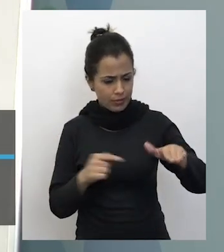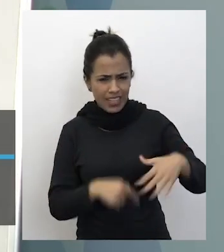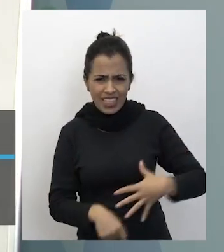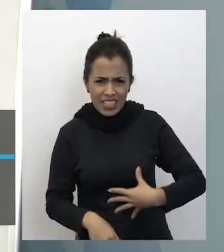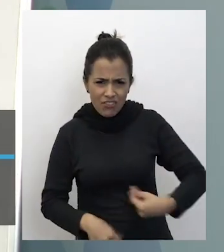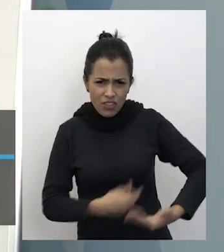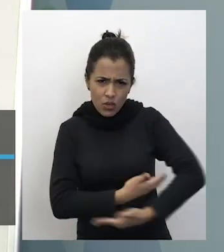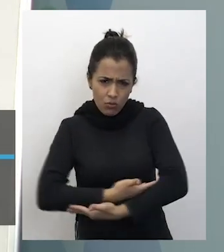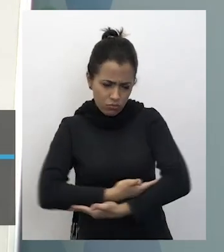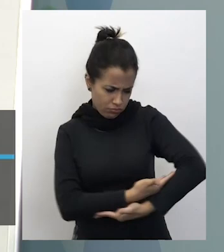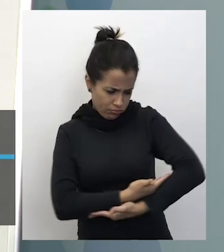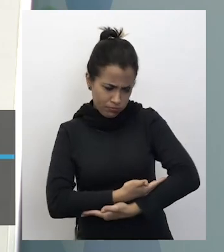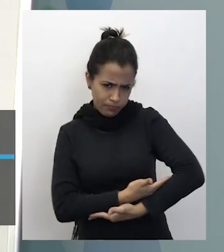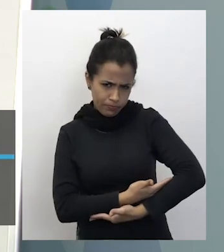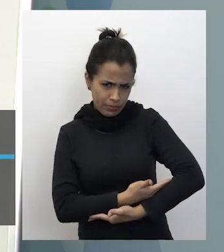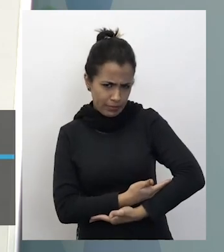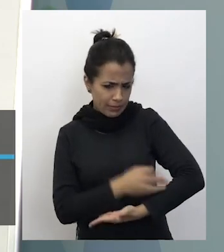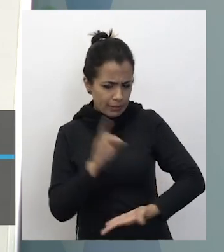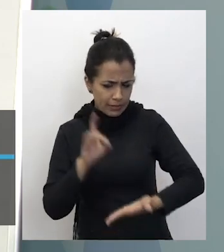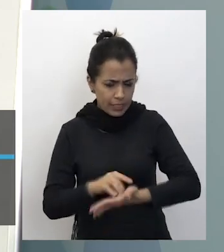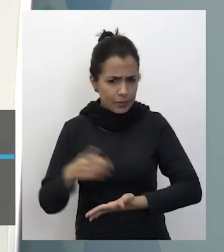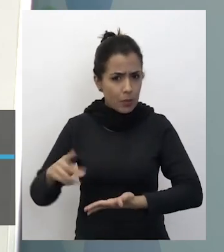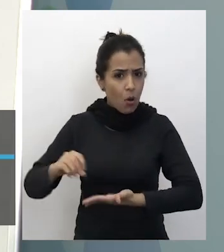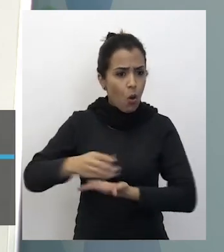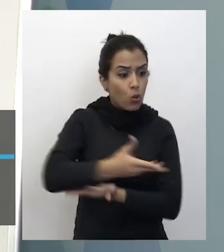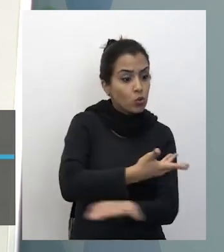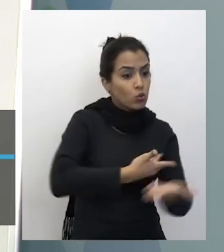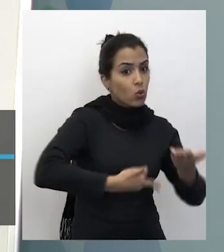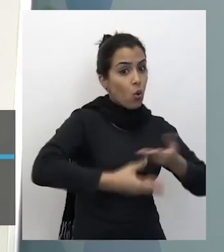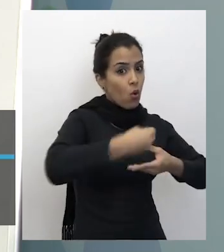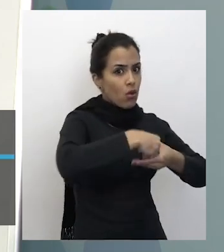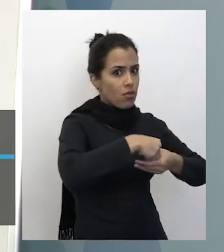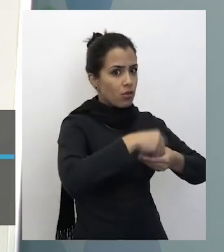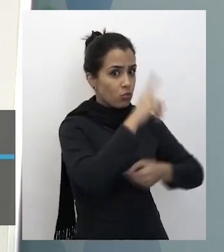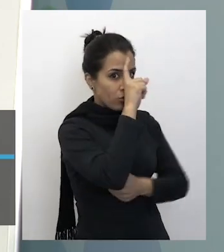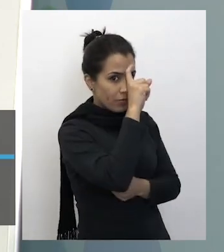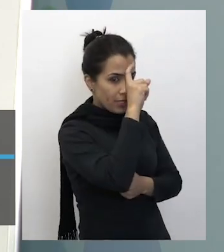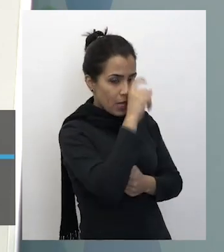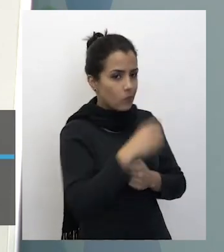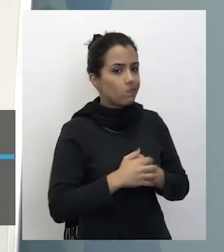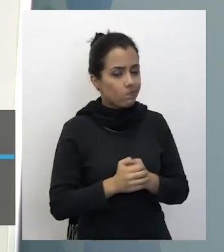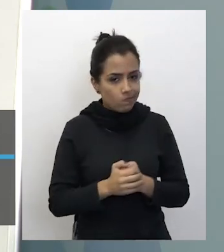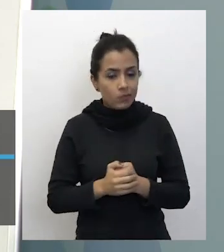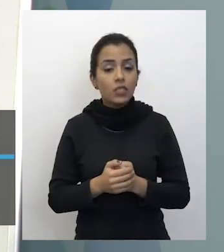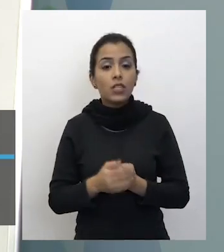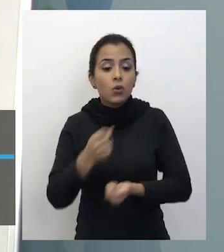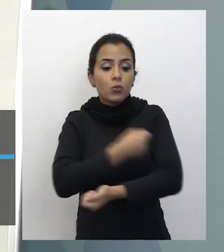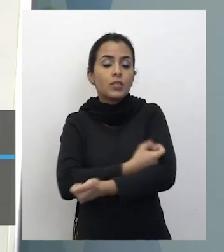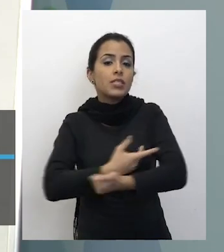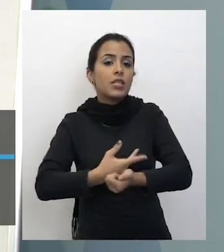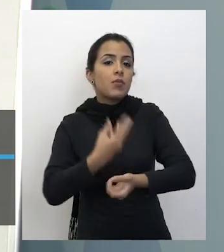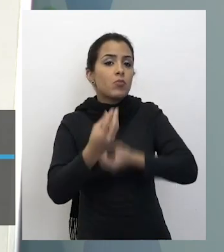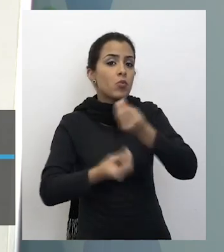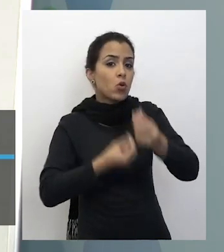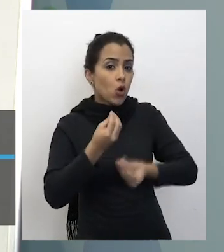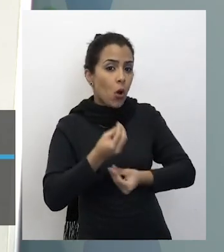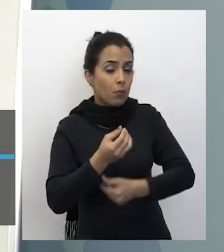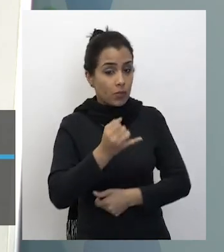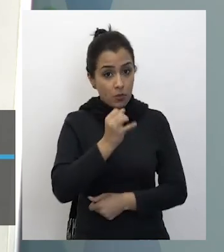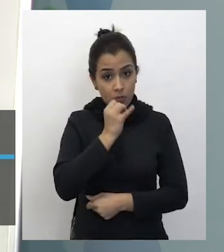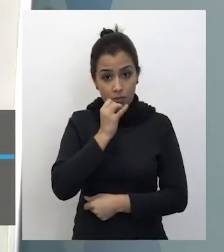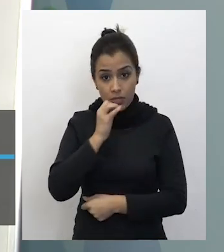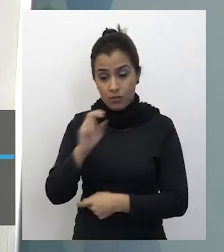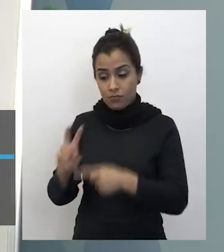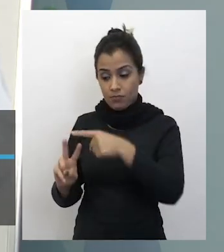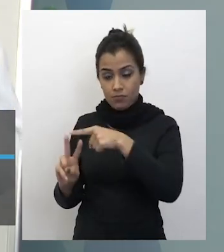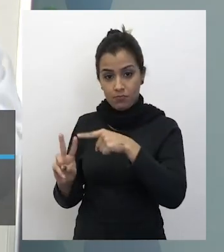maternidade. Tá? Então, como é que eu tenho que fazer esse exame? A gente tem que lembrar sempre que parte do meu DNA vem do